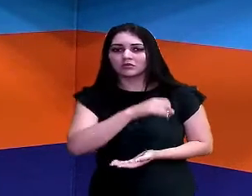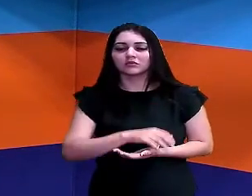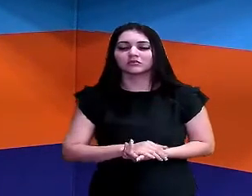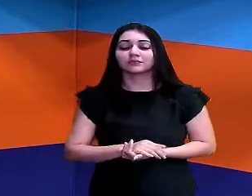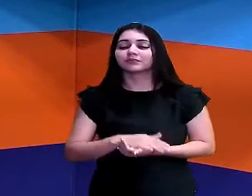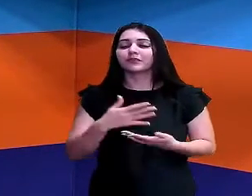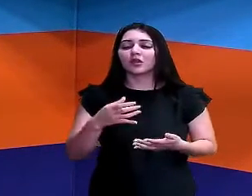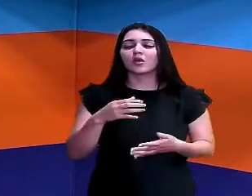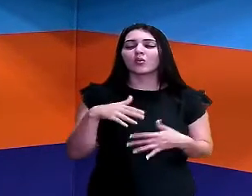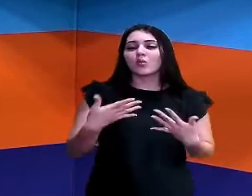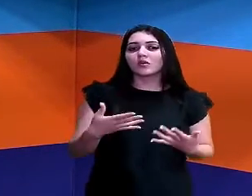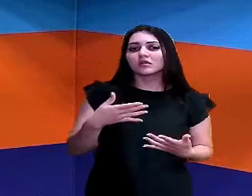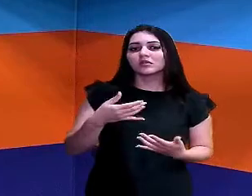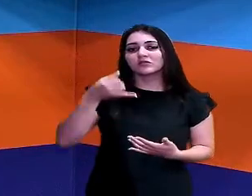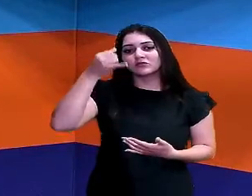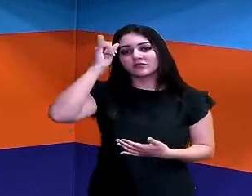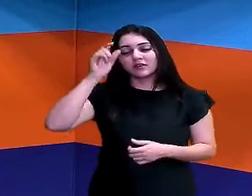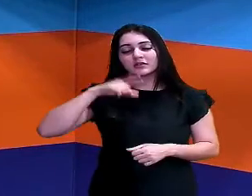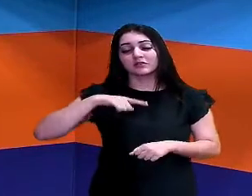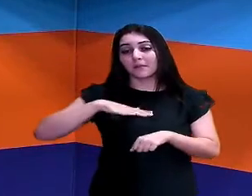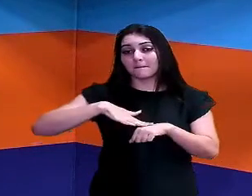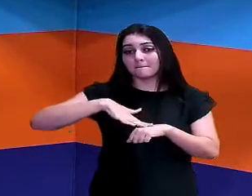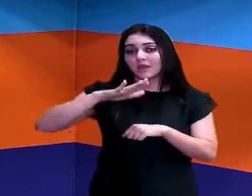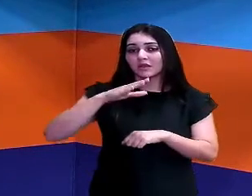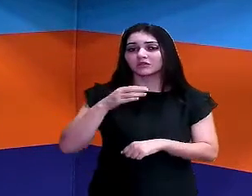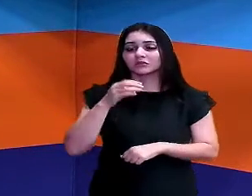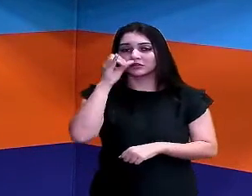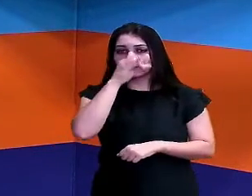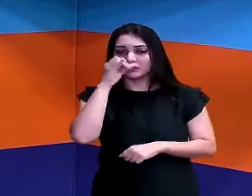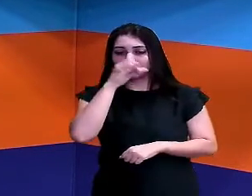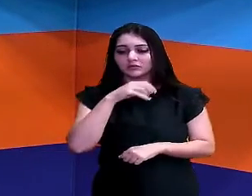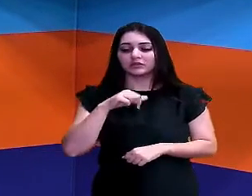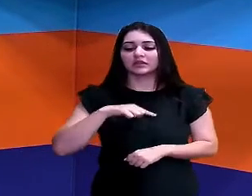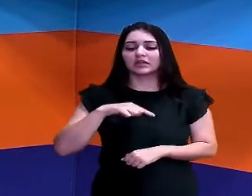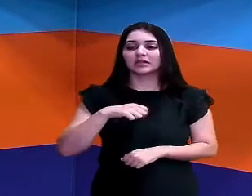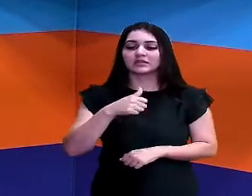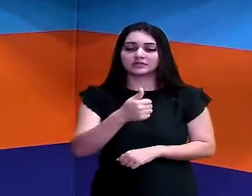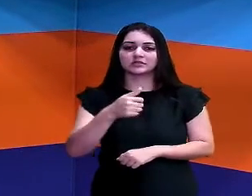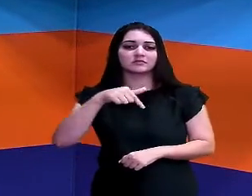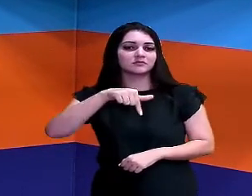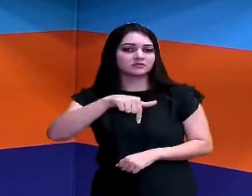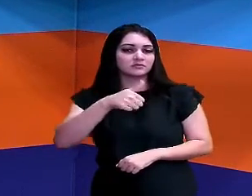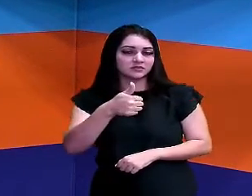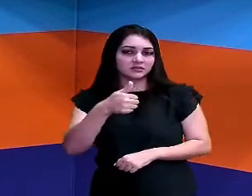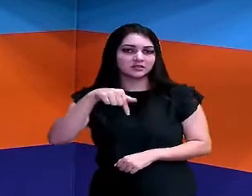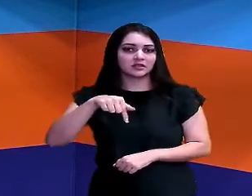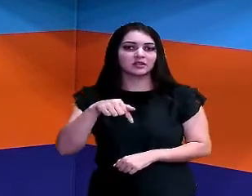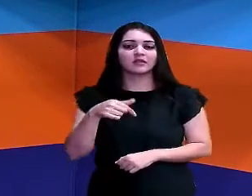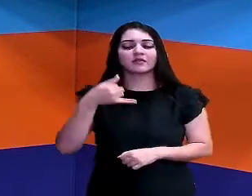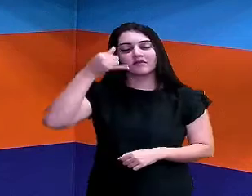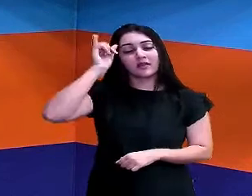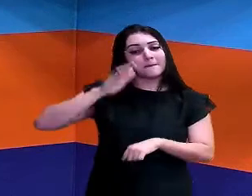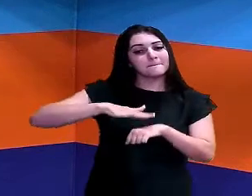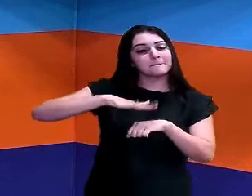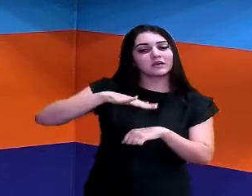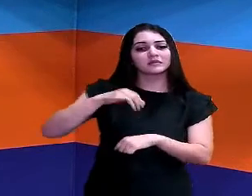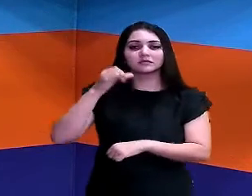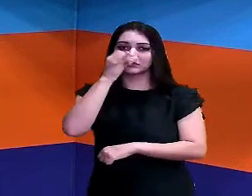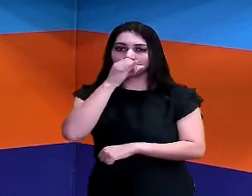quantas vacas há a mais do que porcos, né? Há 117 vacas a mais do que os porcos, tá